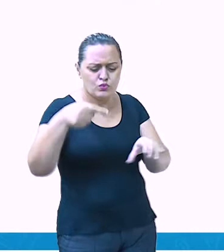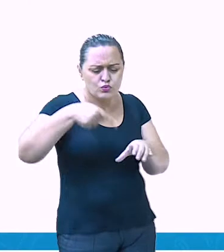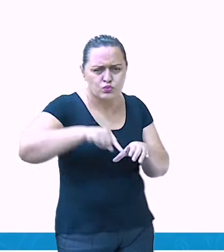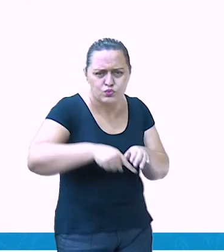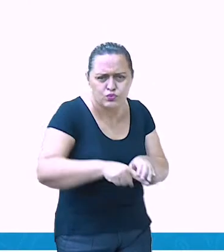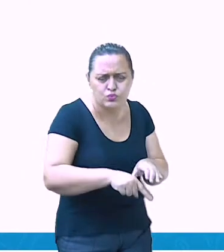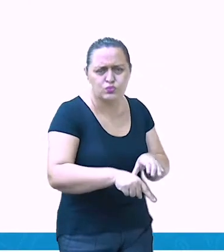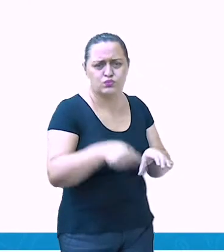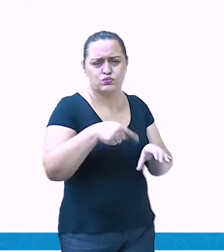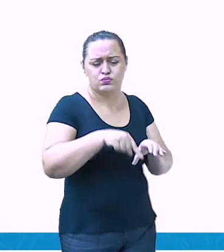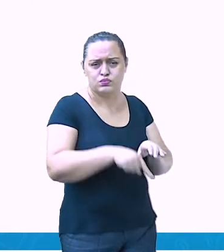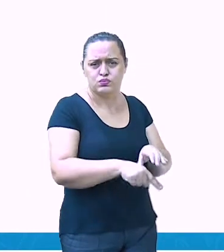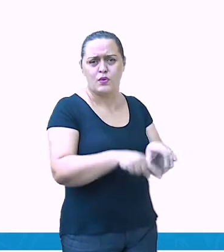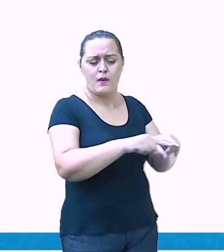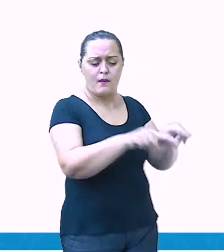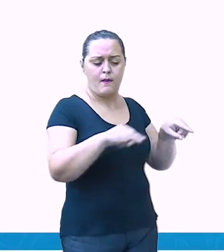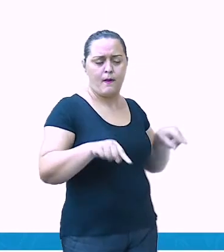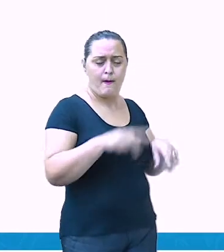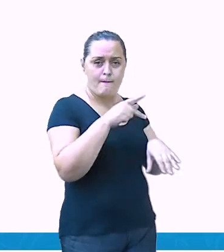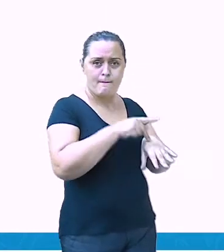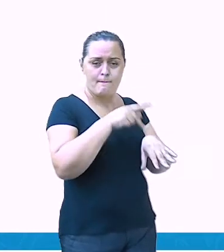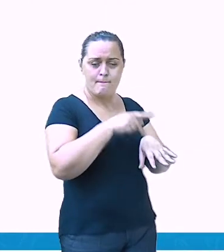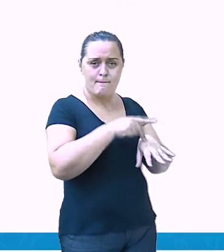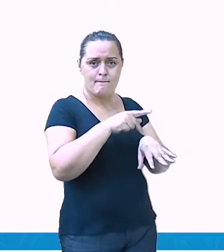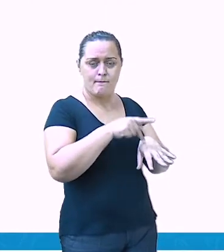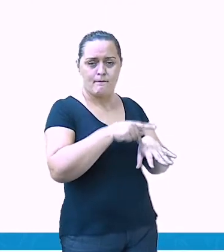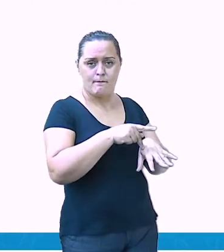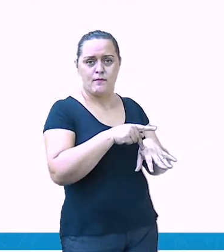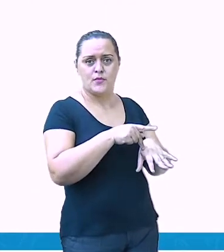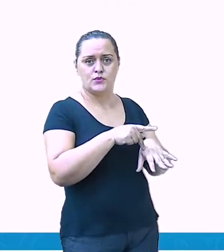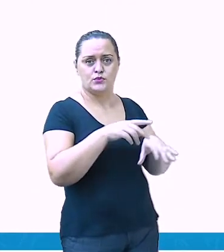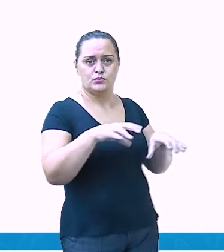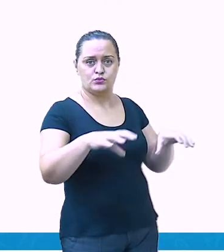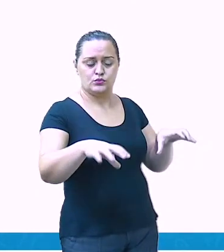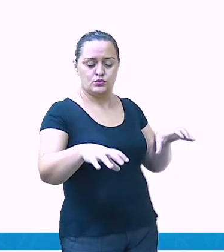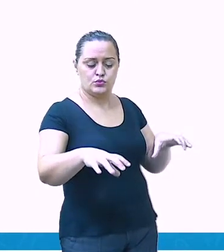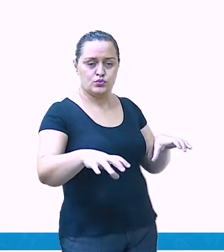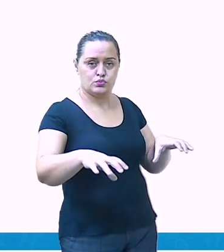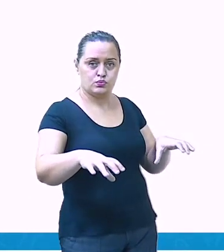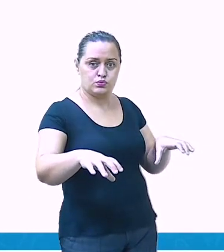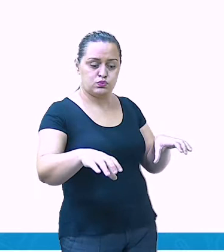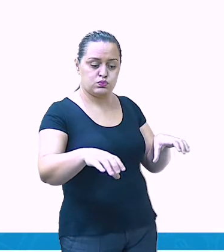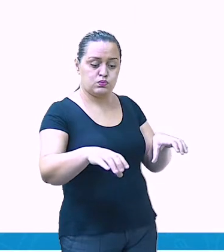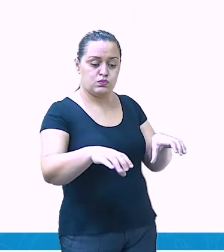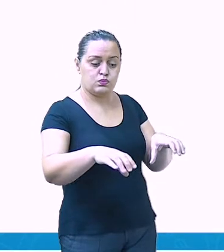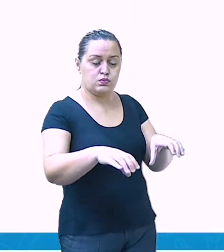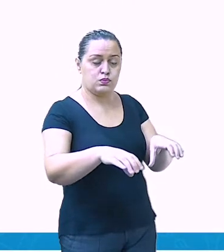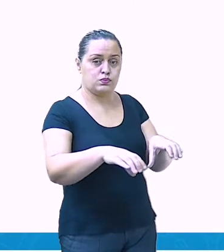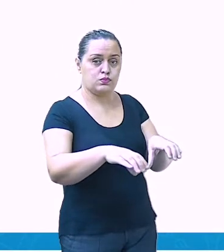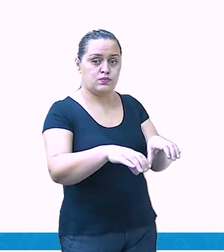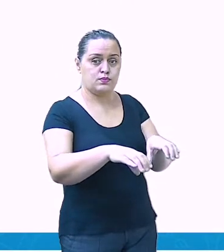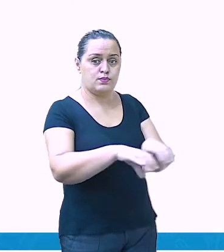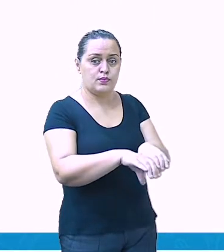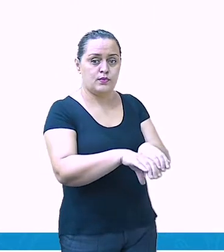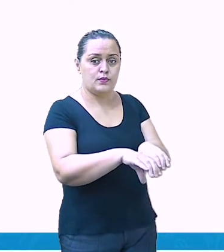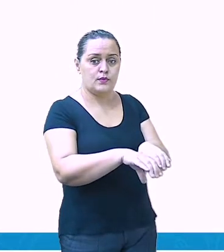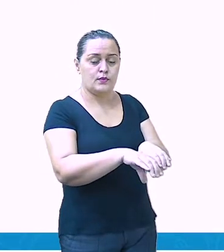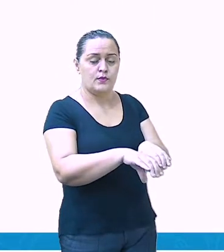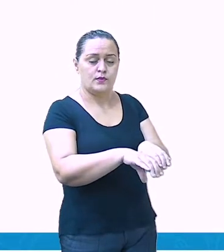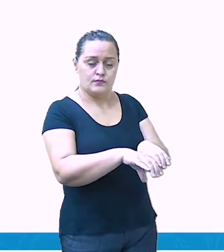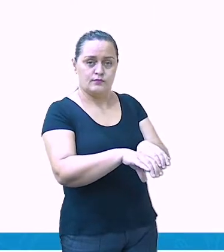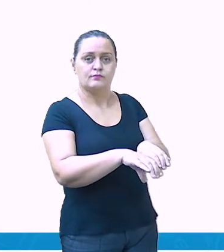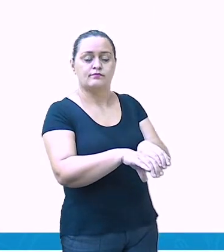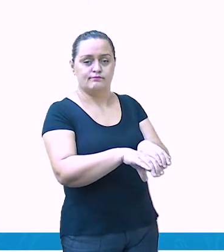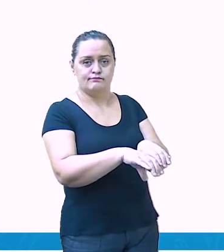existem fendas, porém, estas fendas elas diminuem até que uma